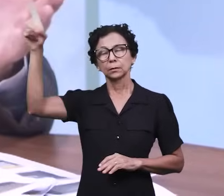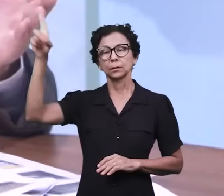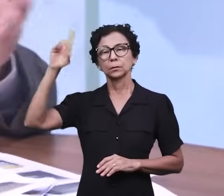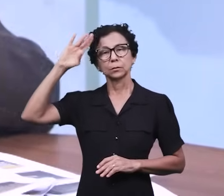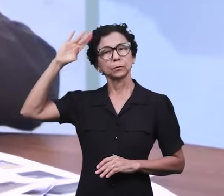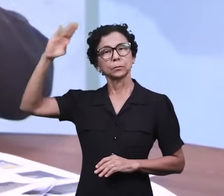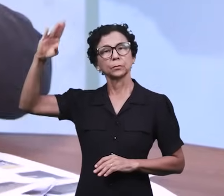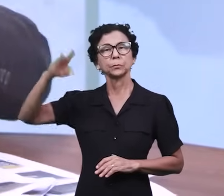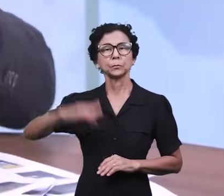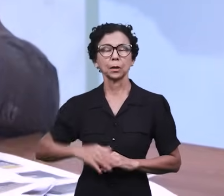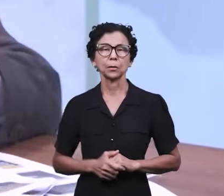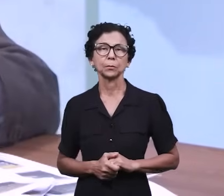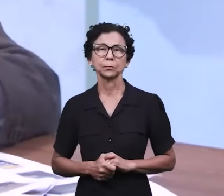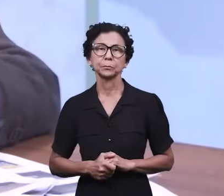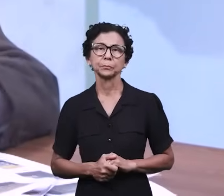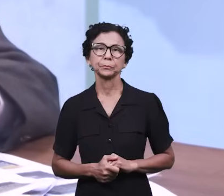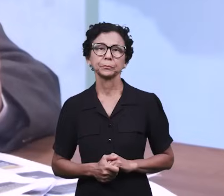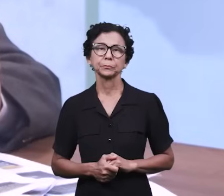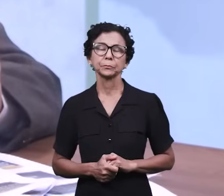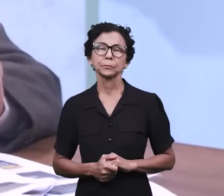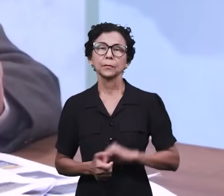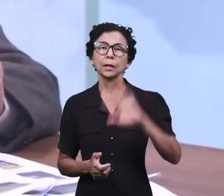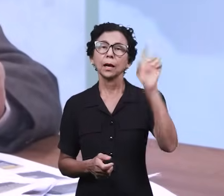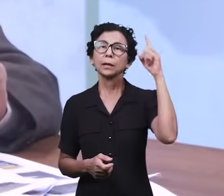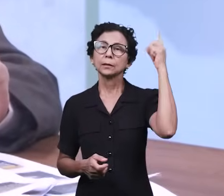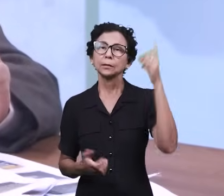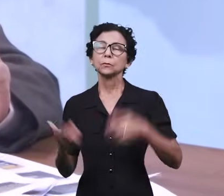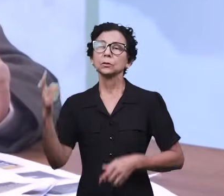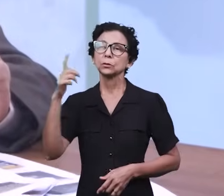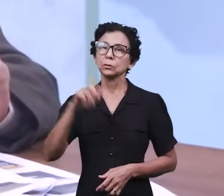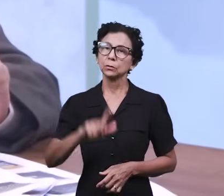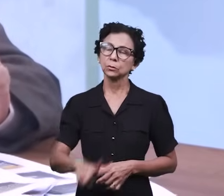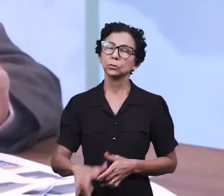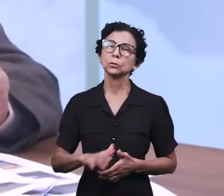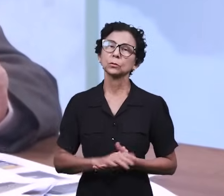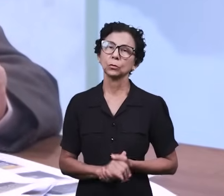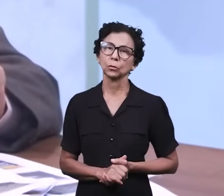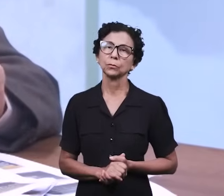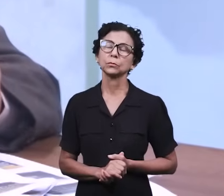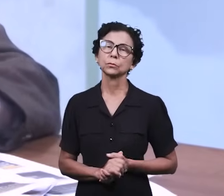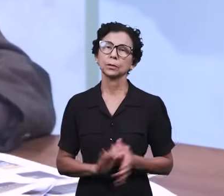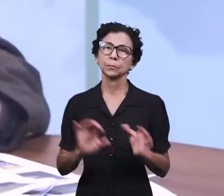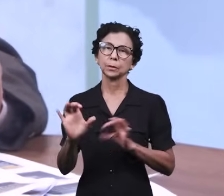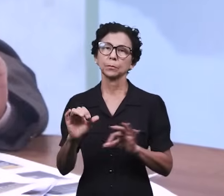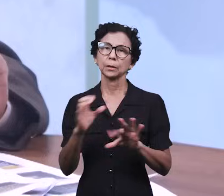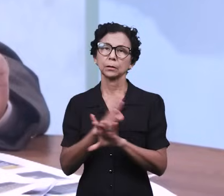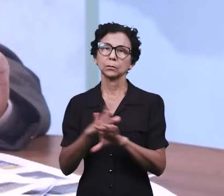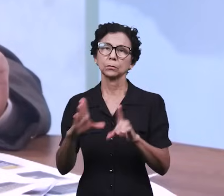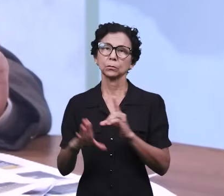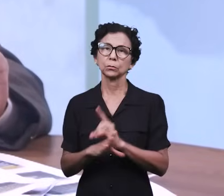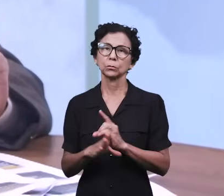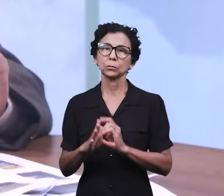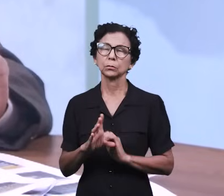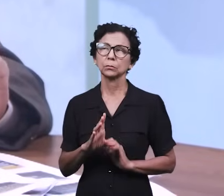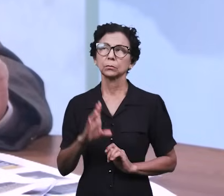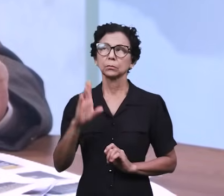essa cidade santa e maravilhosa. Ainda vou chegar em Araúna. Mas ainda queria fazer um